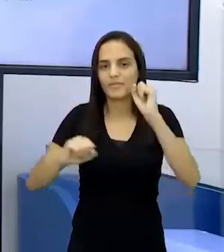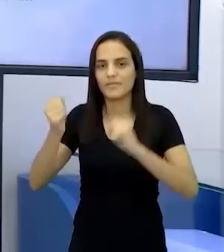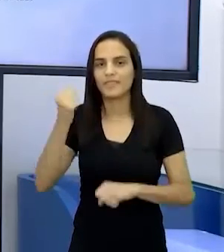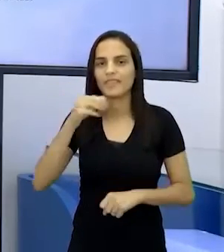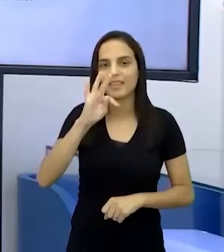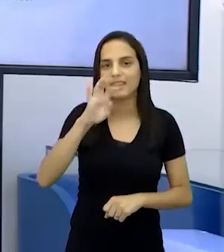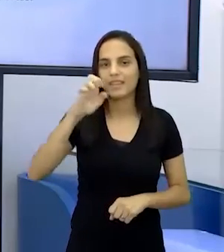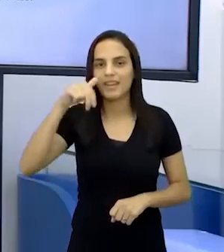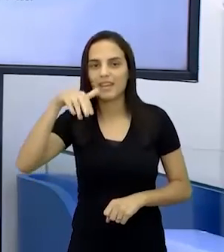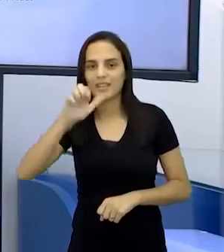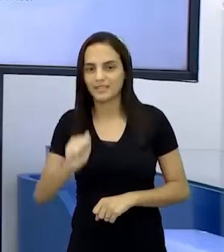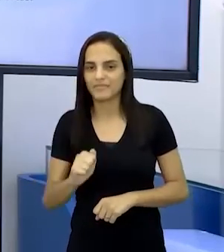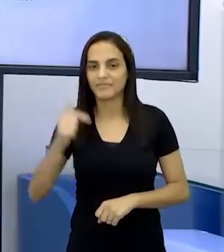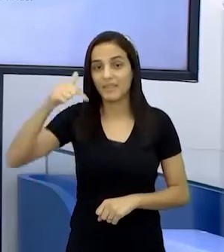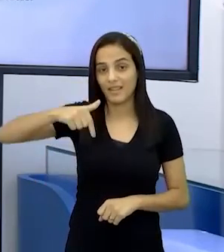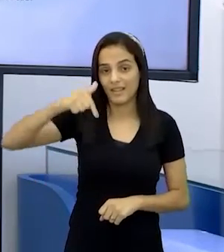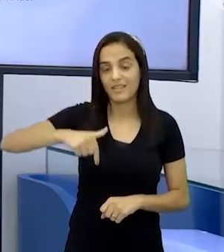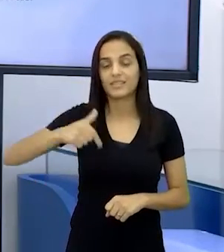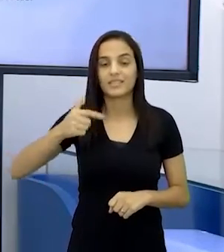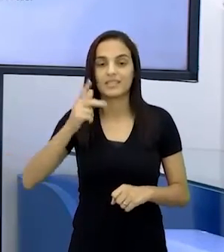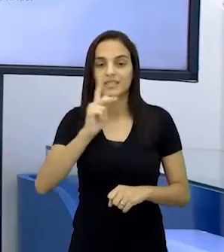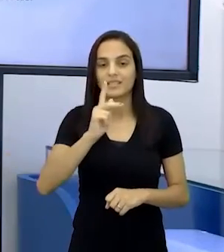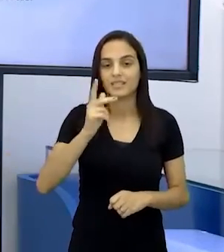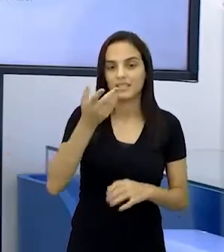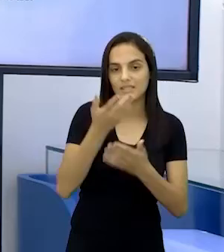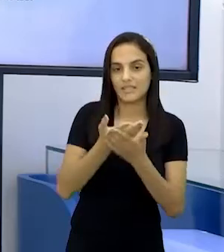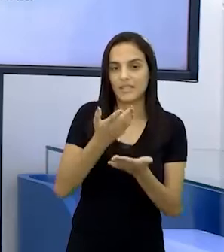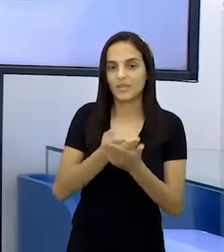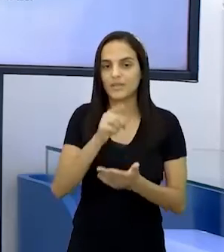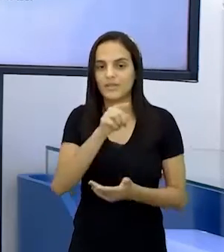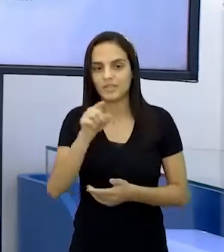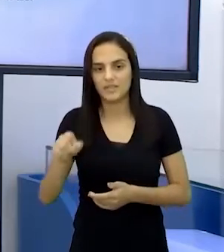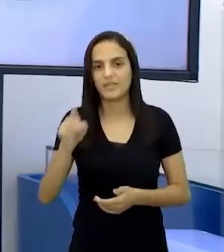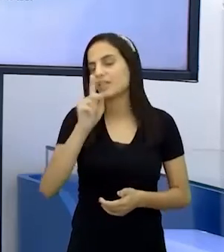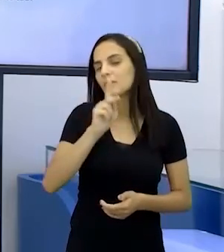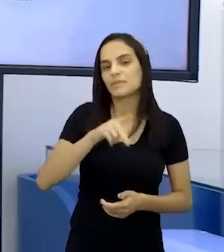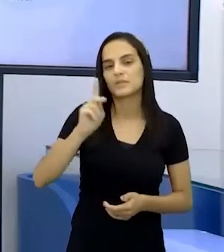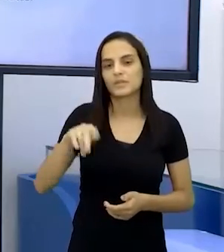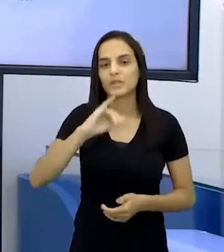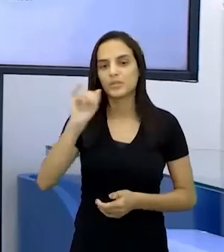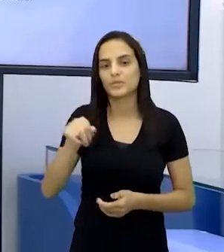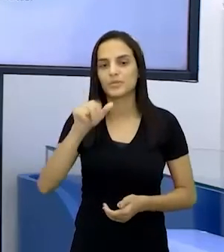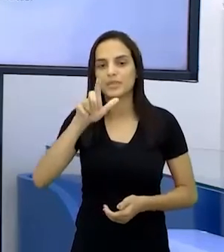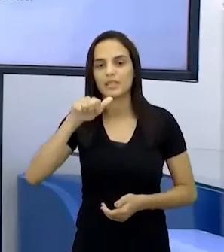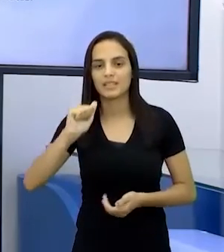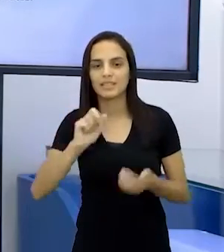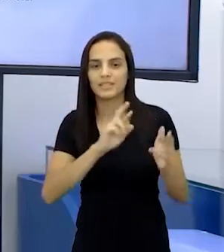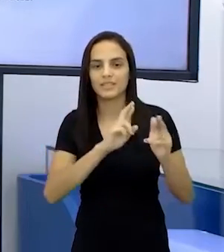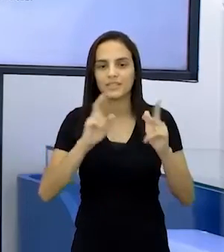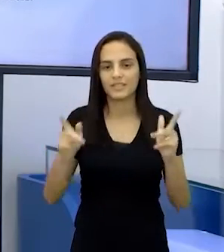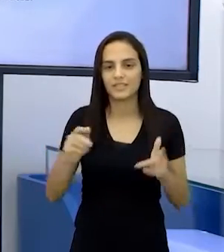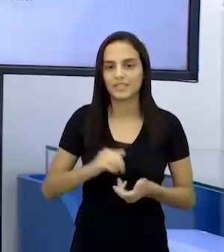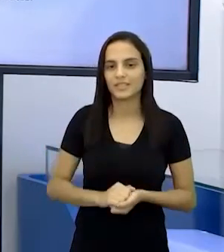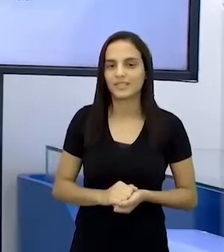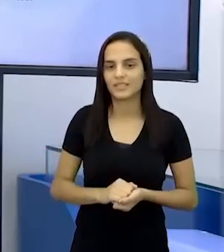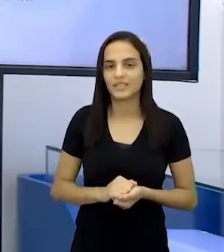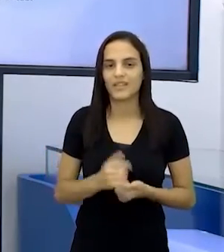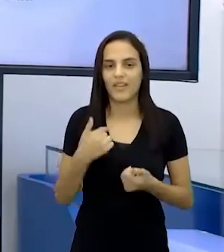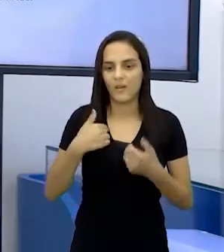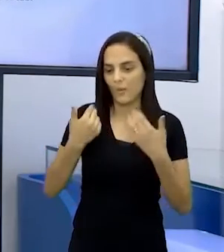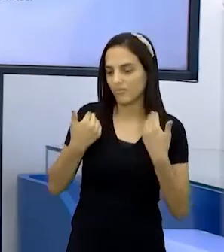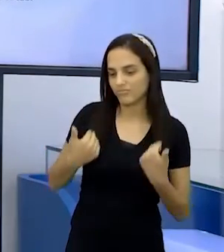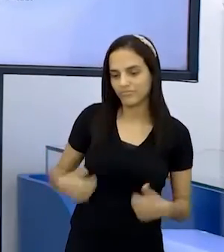esportivo. Nessas aulas, vocês vão ver a professora Juliana com uma cara diferente. Né? Eu falo que eu não tô com a fantasia de